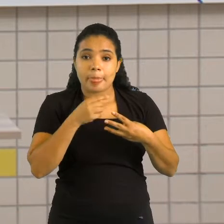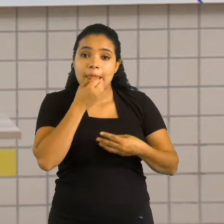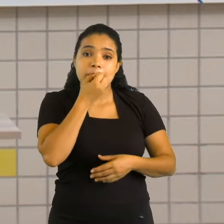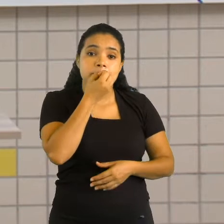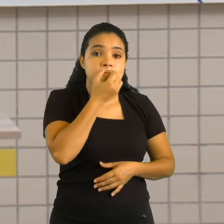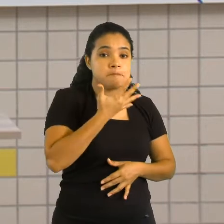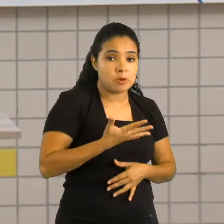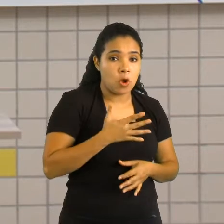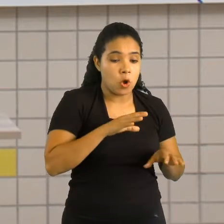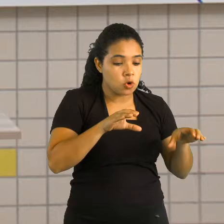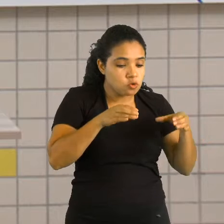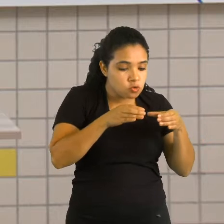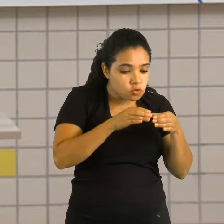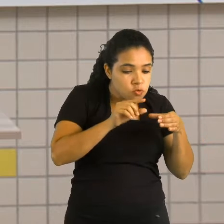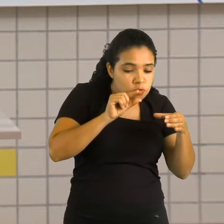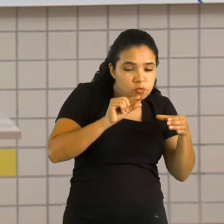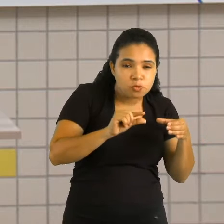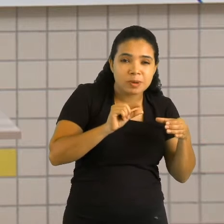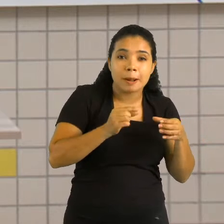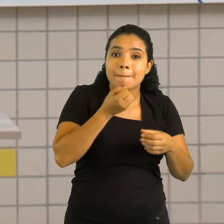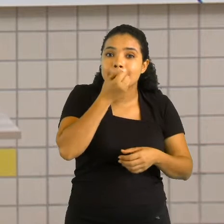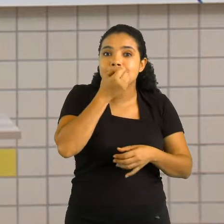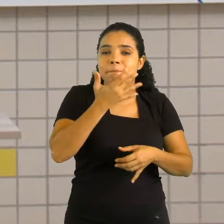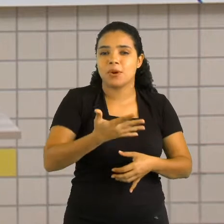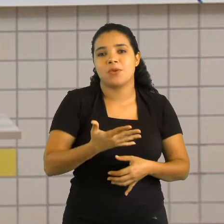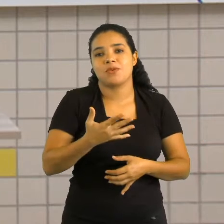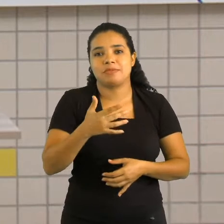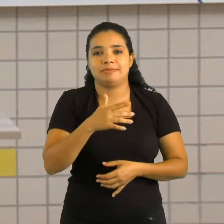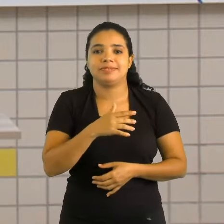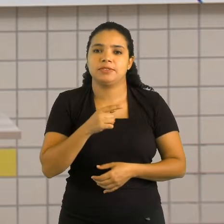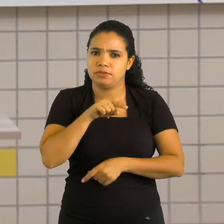bons. Vocês sabiam disso?